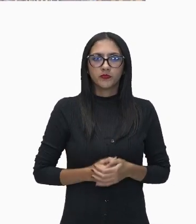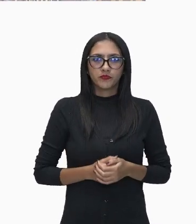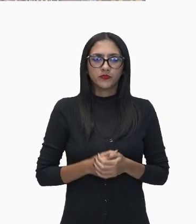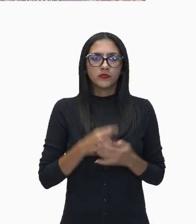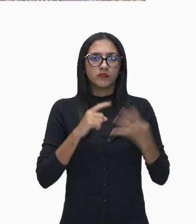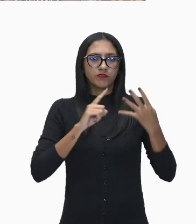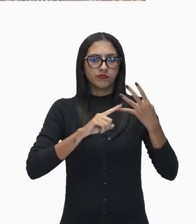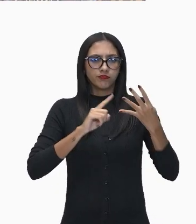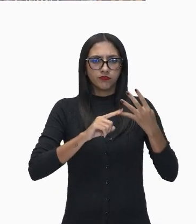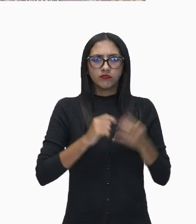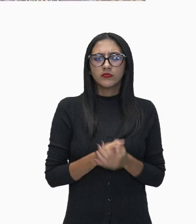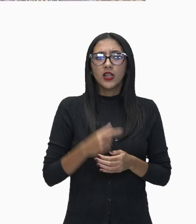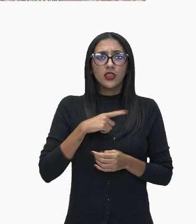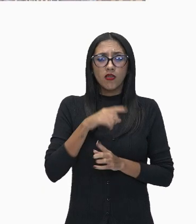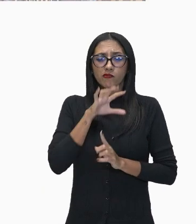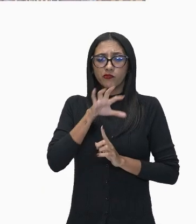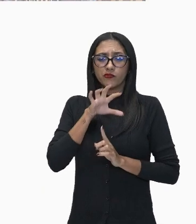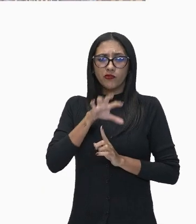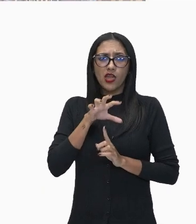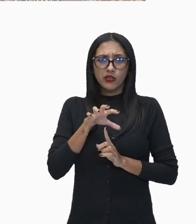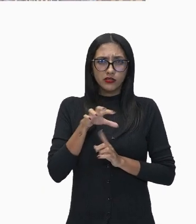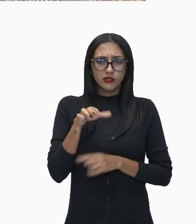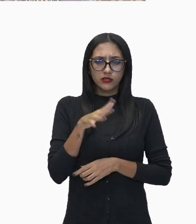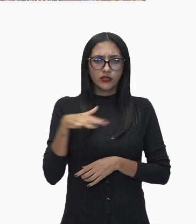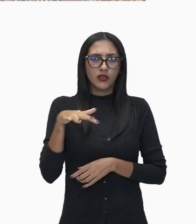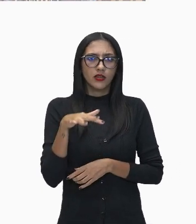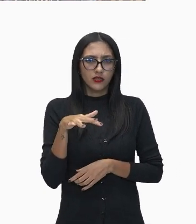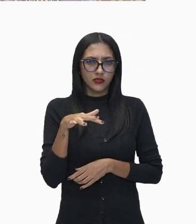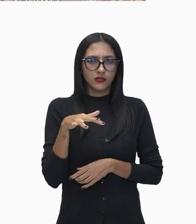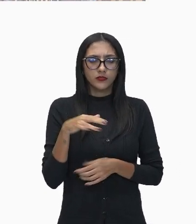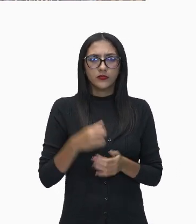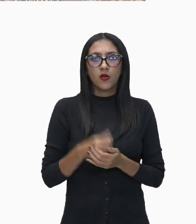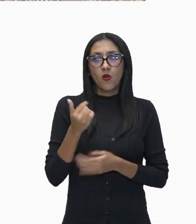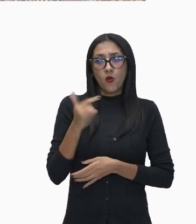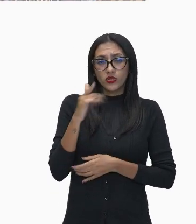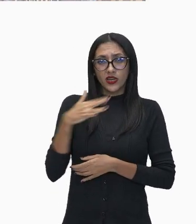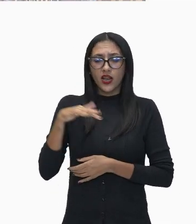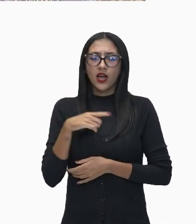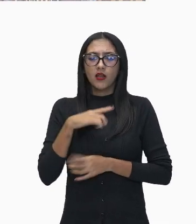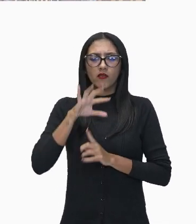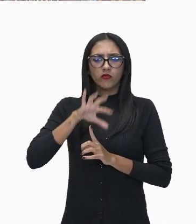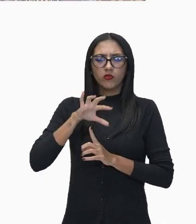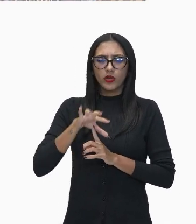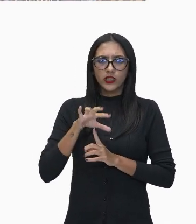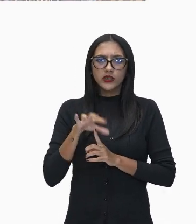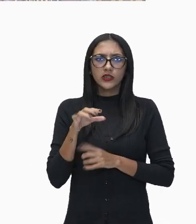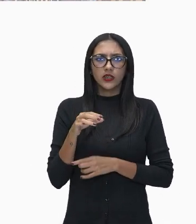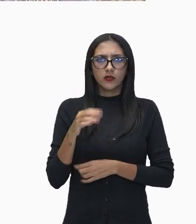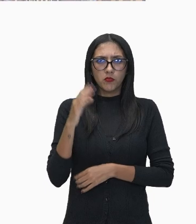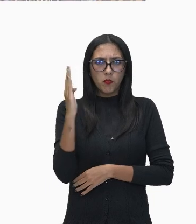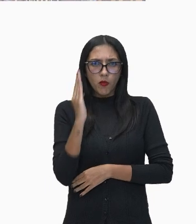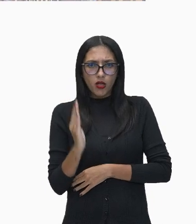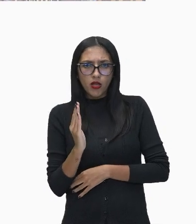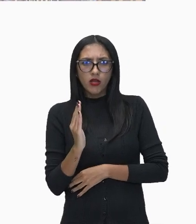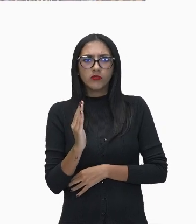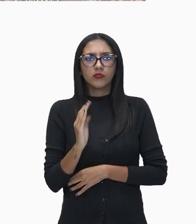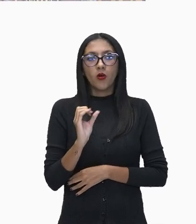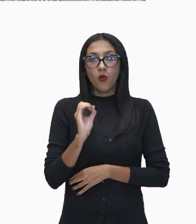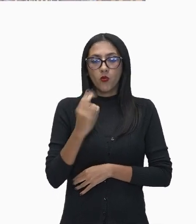uma influência regional, outras cidades exercem uma influência nacional e outras